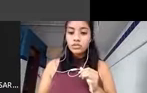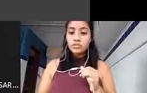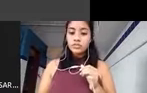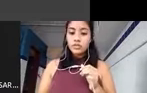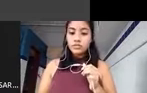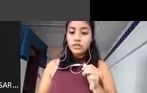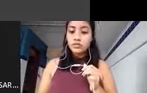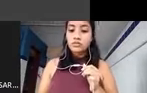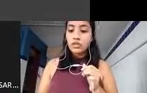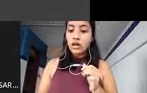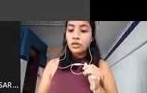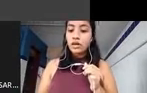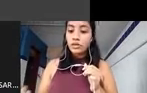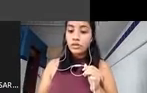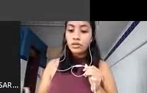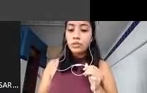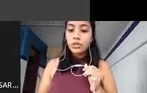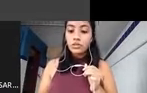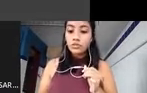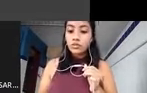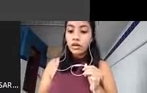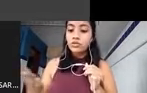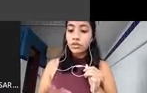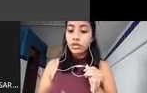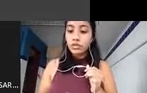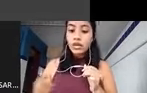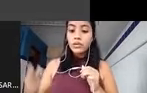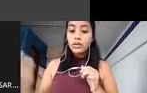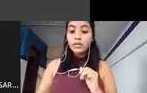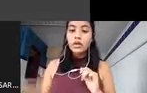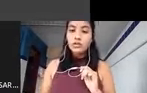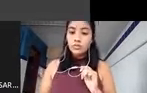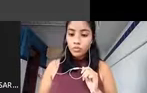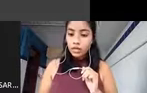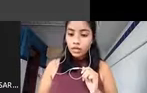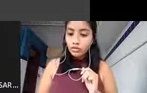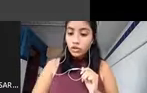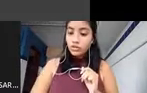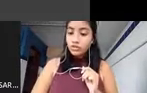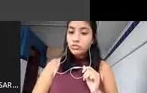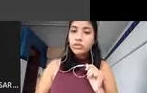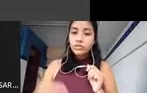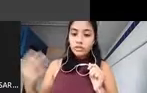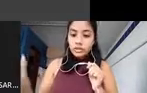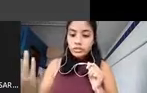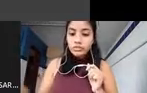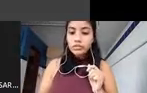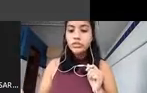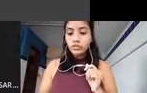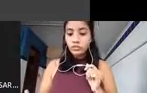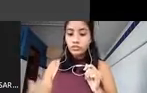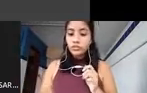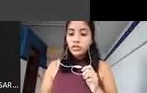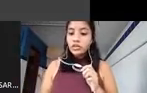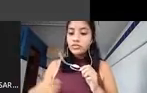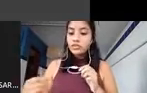pontos importantes ao se falar de habitação social é manter a população no seu local de origem para que não haja um rompimento do que o morador já conhece como